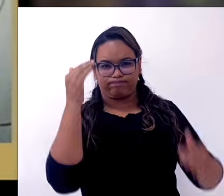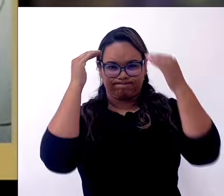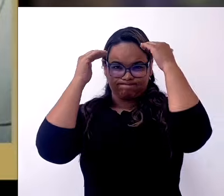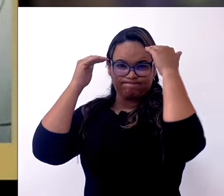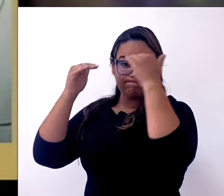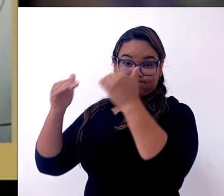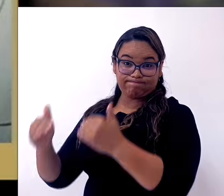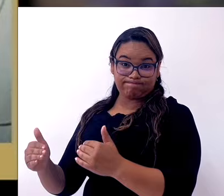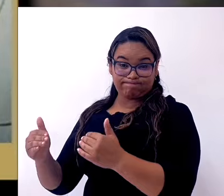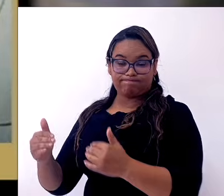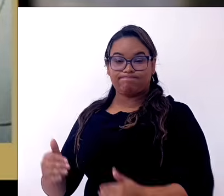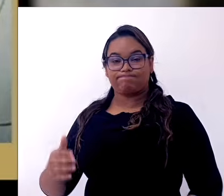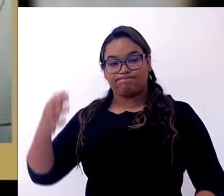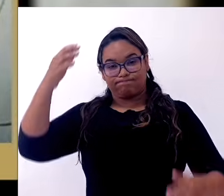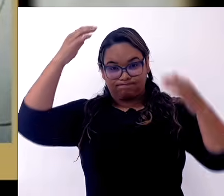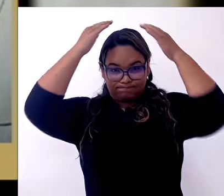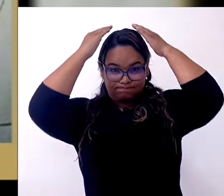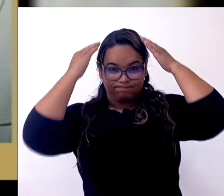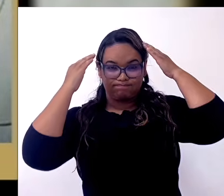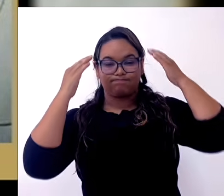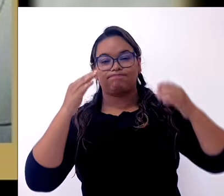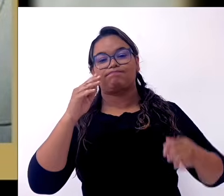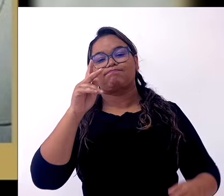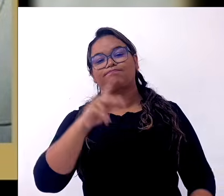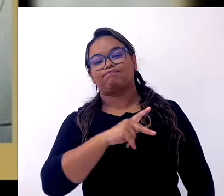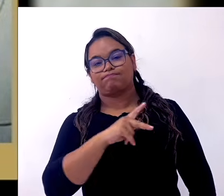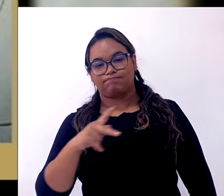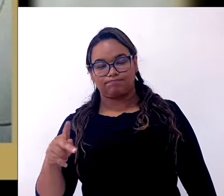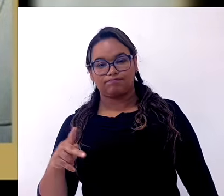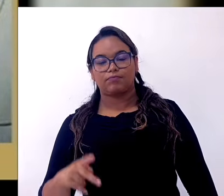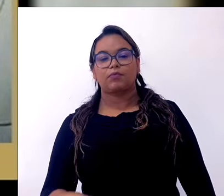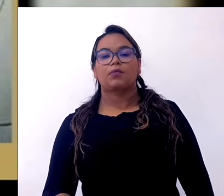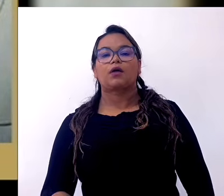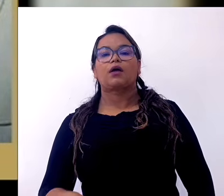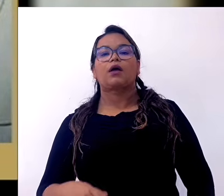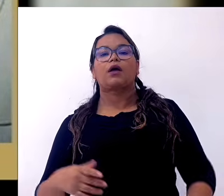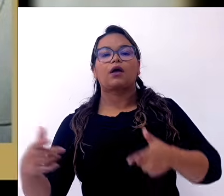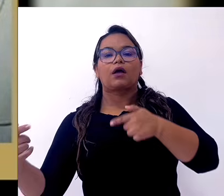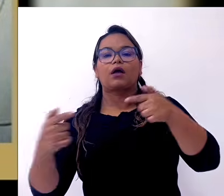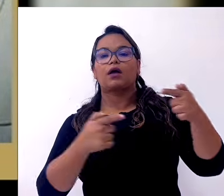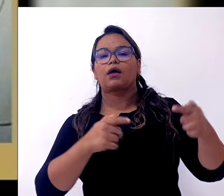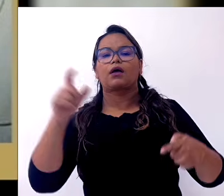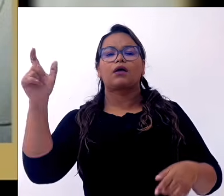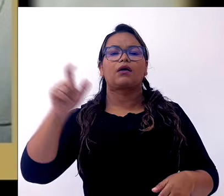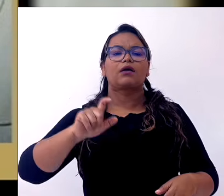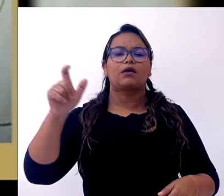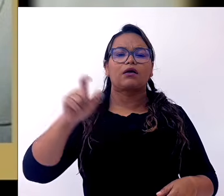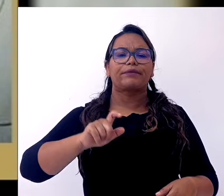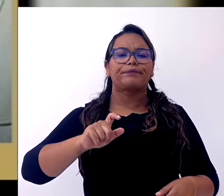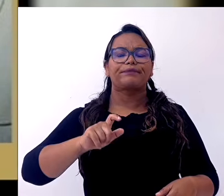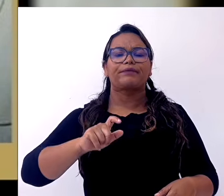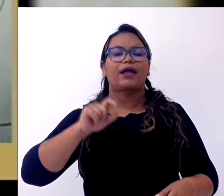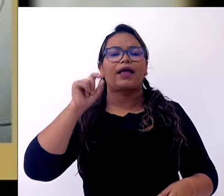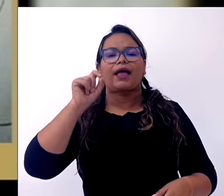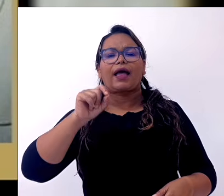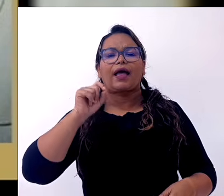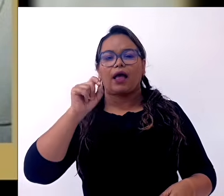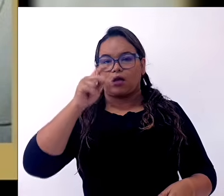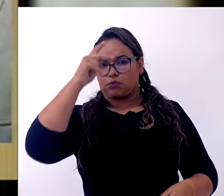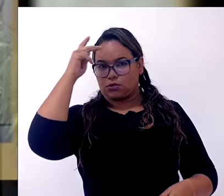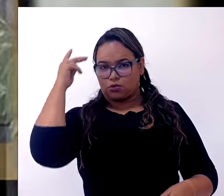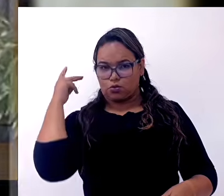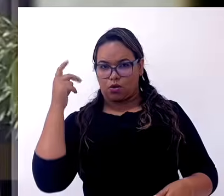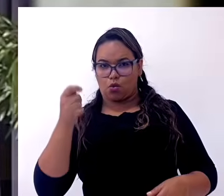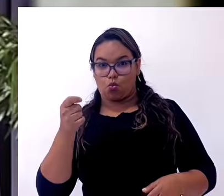E por que as pessoas estão sendo esfregadas entre eles? Quando nós falamos sobre as estrelas de rock,